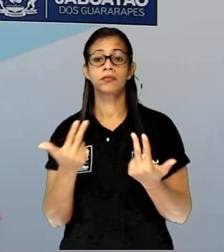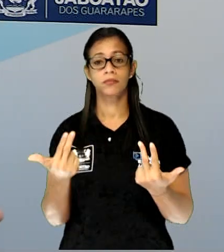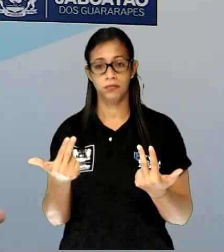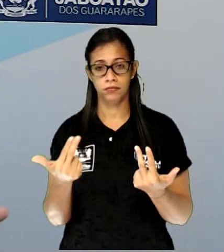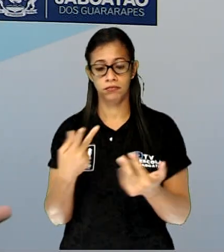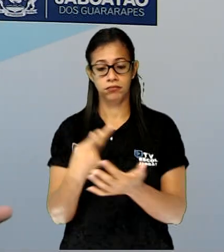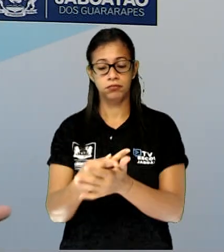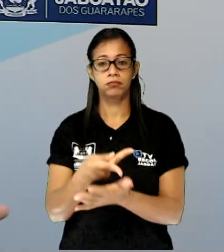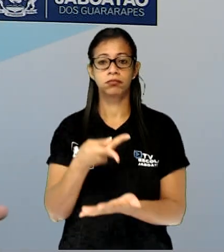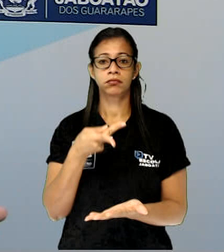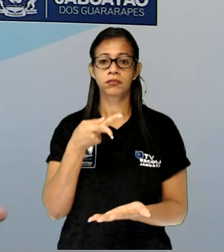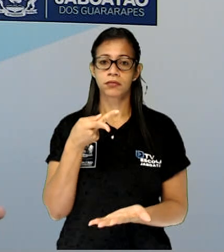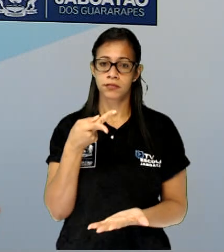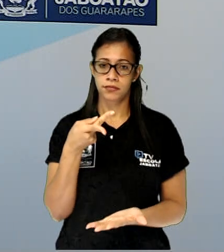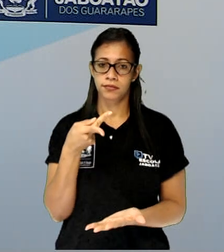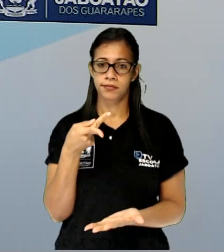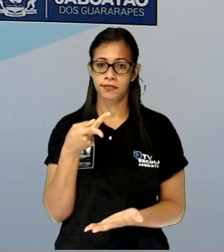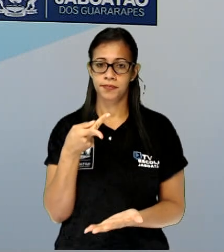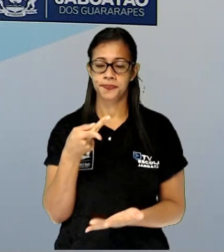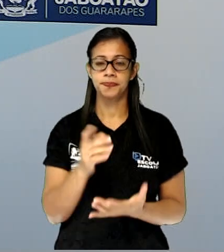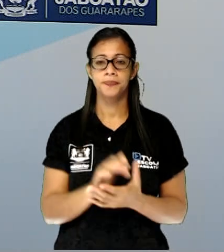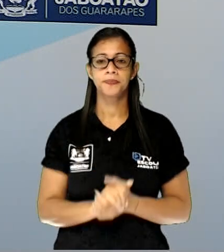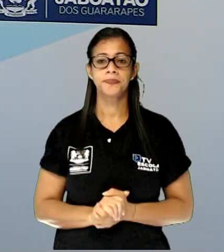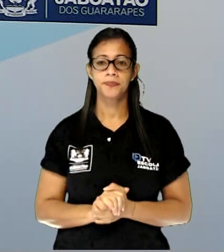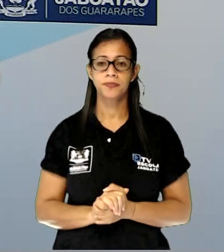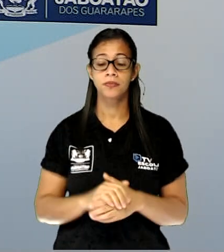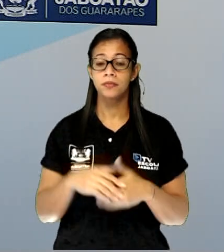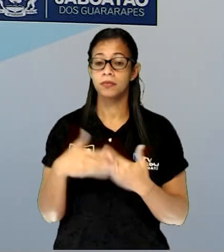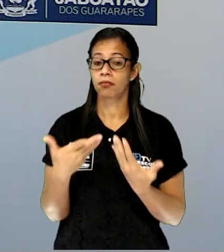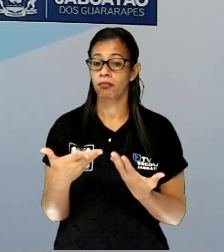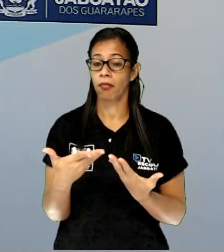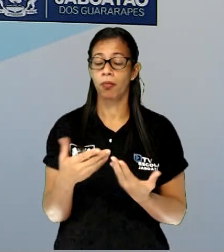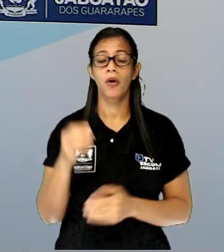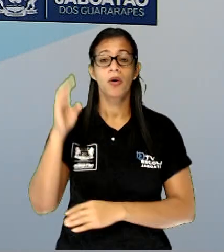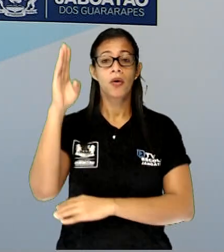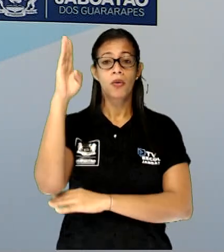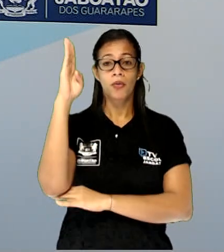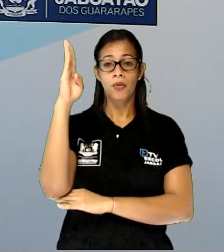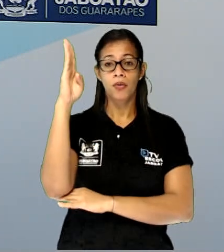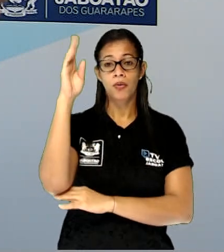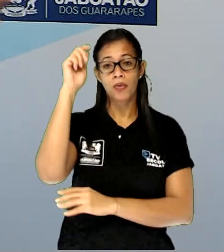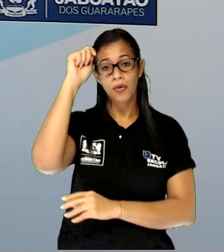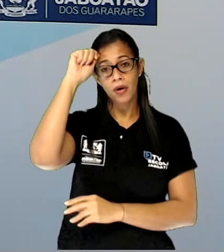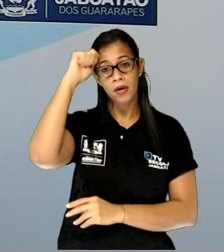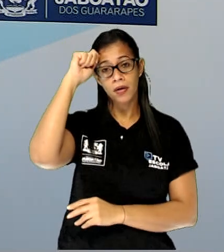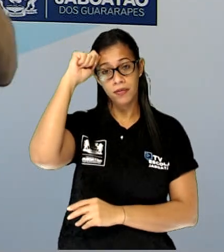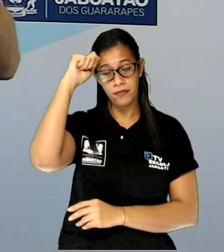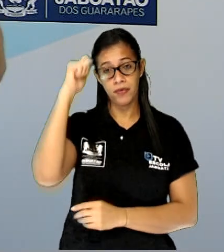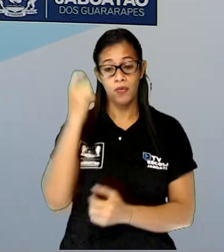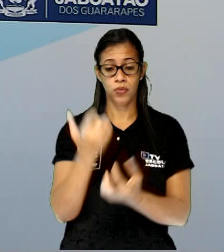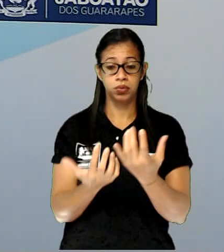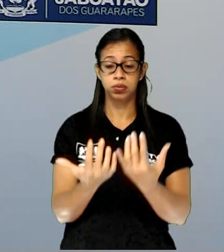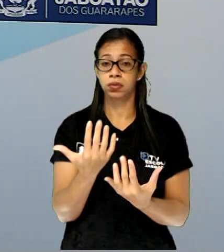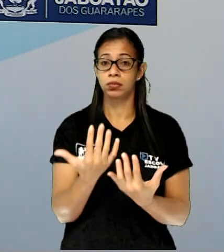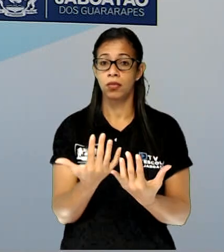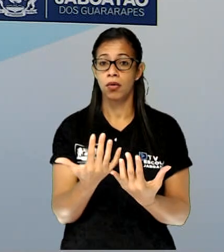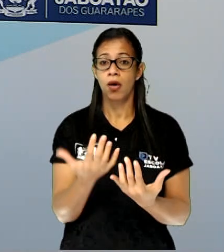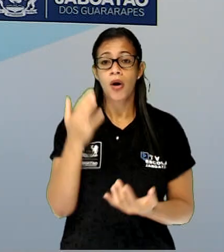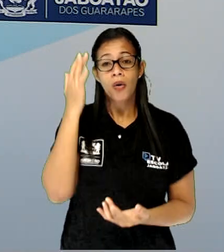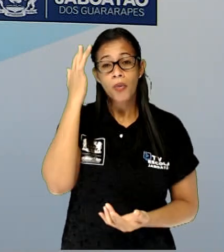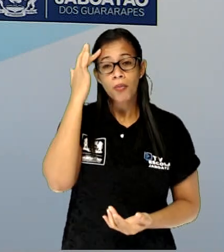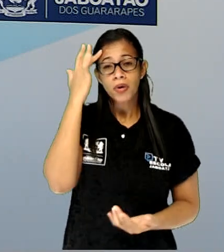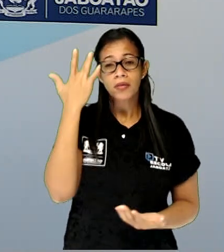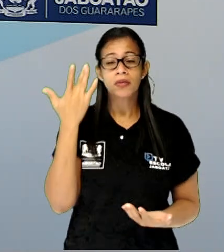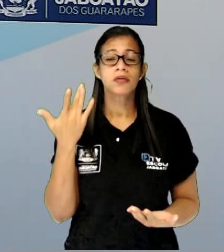coisas. Então, o carvão, quando a gente pensa, por exemplo, nos homens das